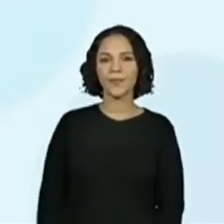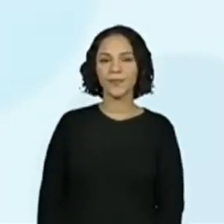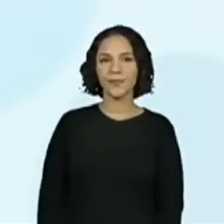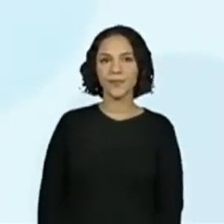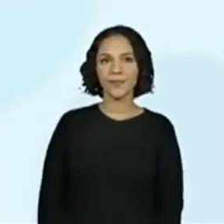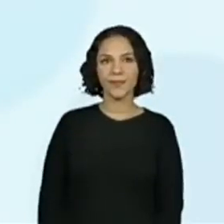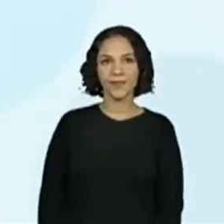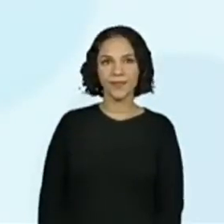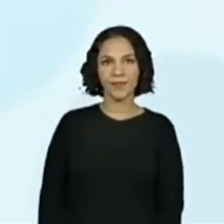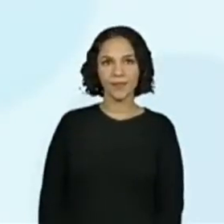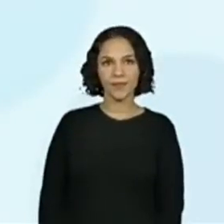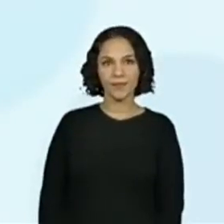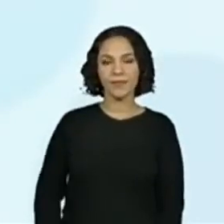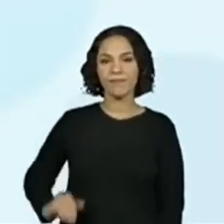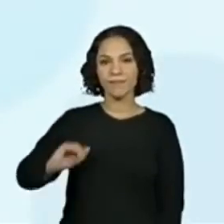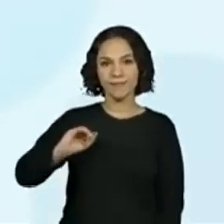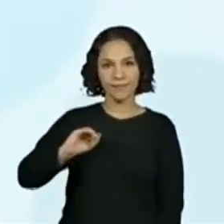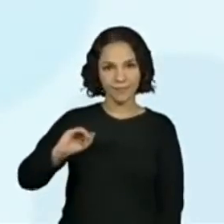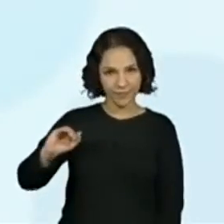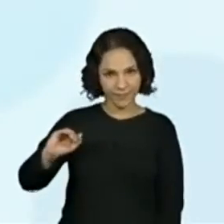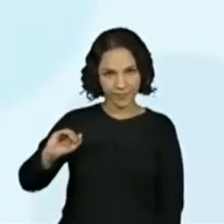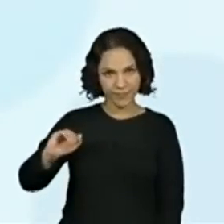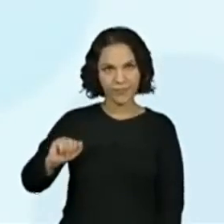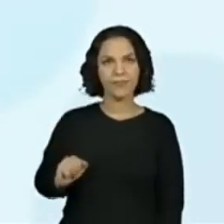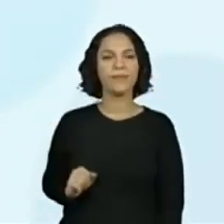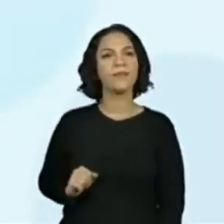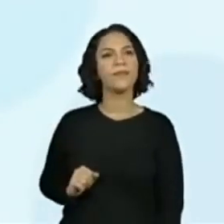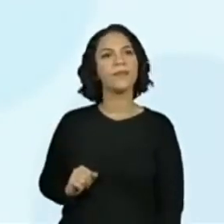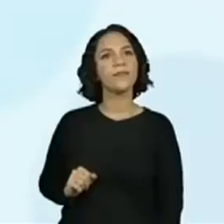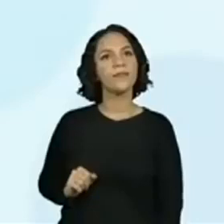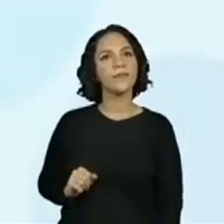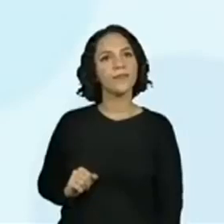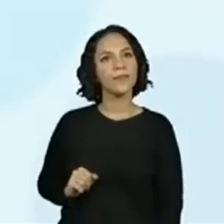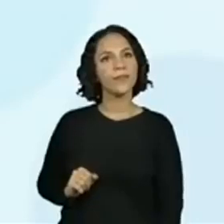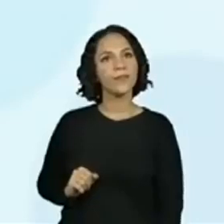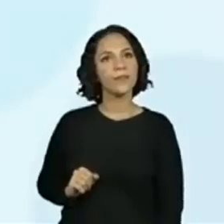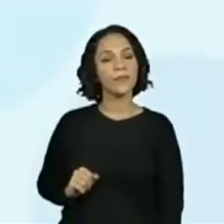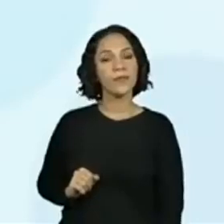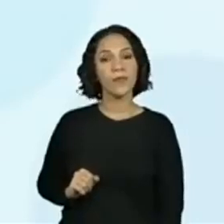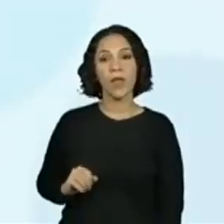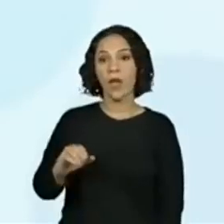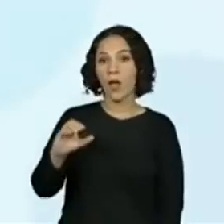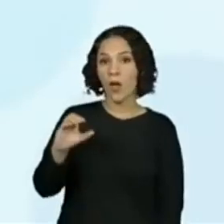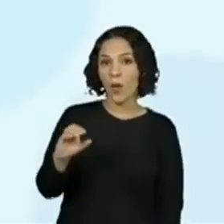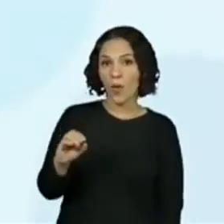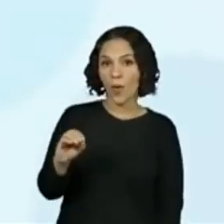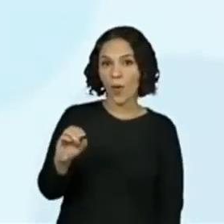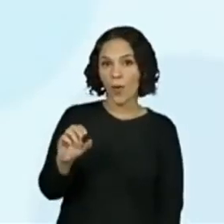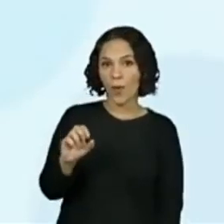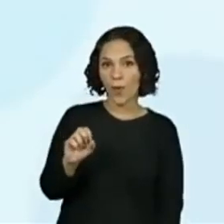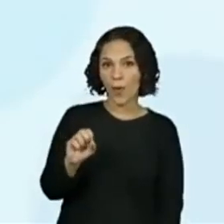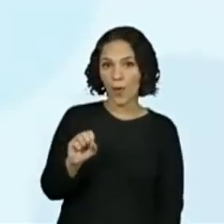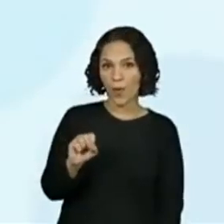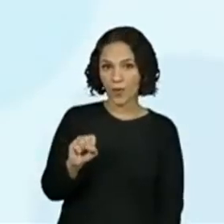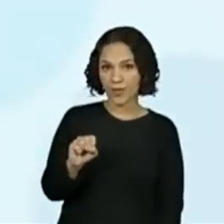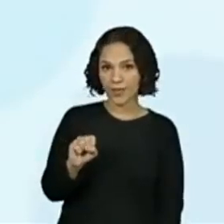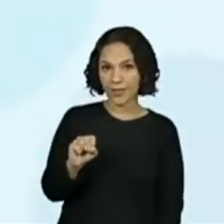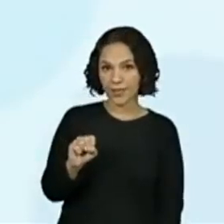Vão observando aí o traçado, tá? Ah, os, conversar com... Os...